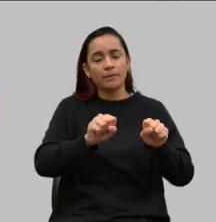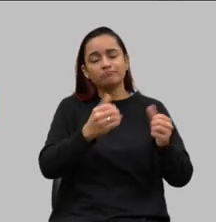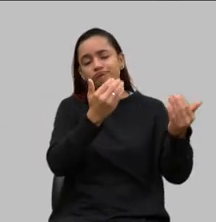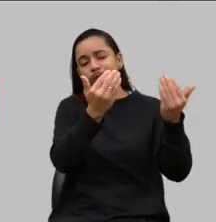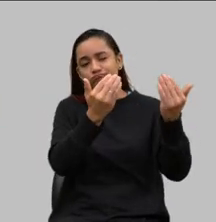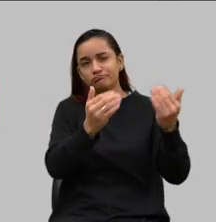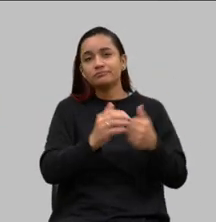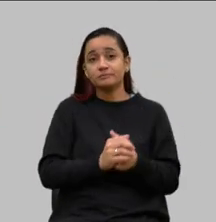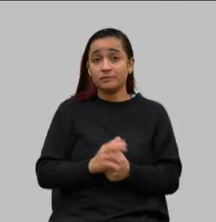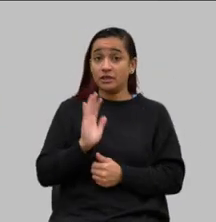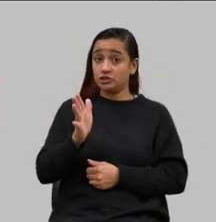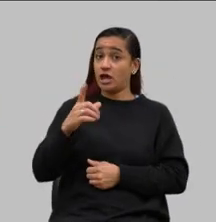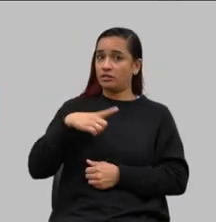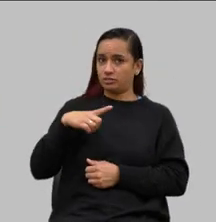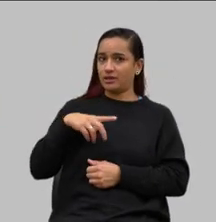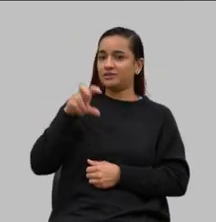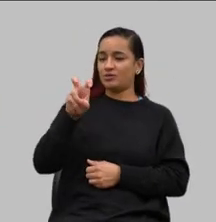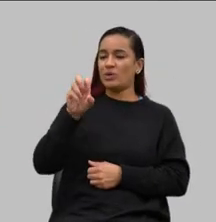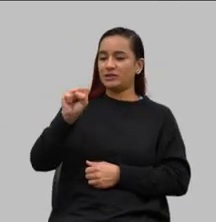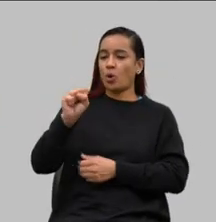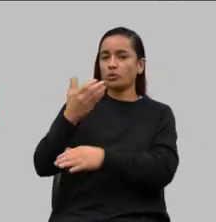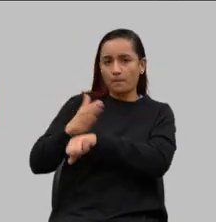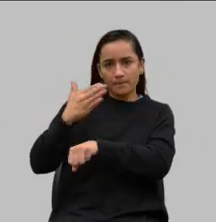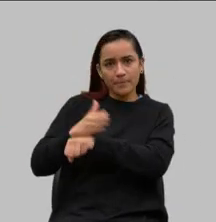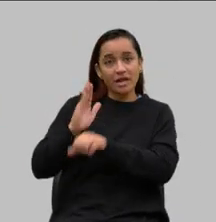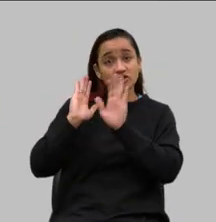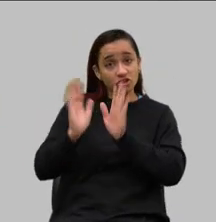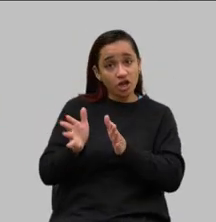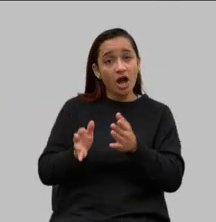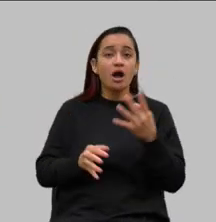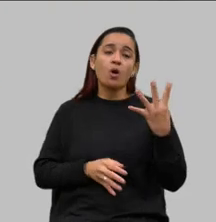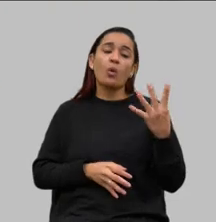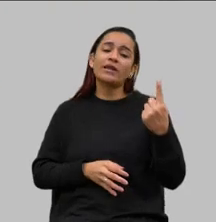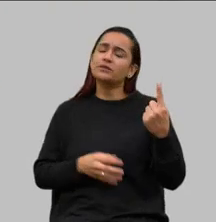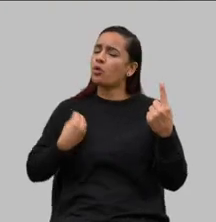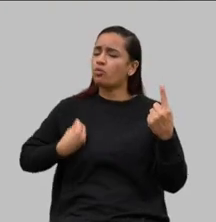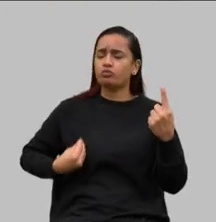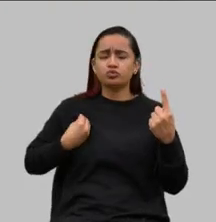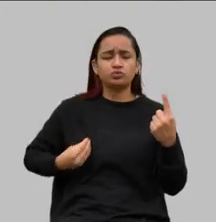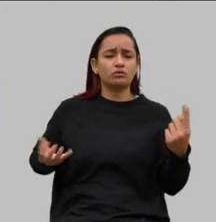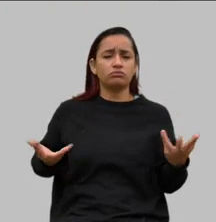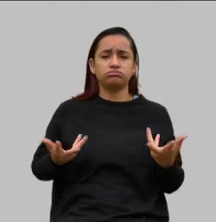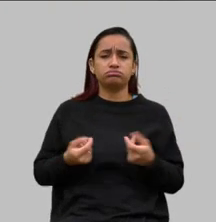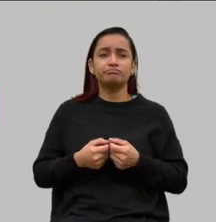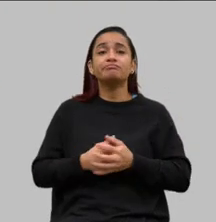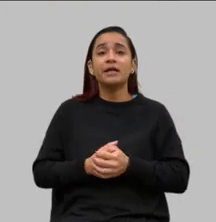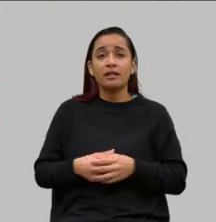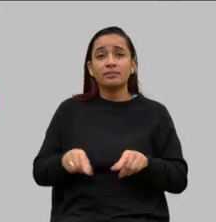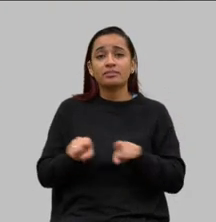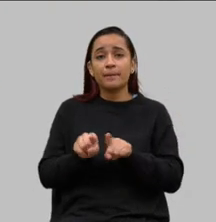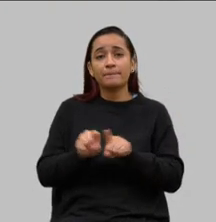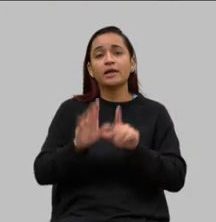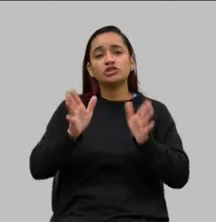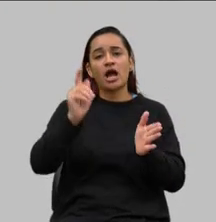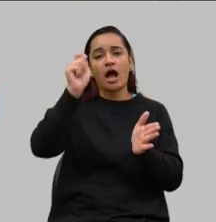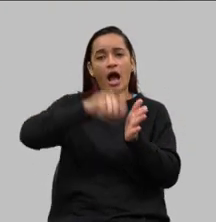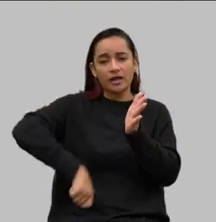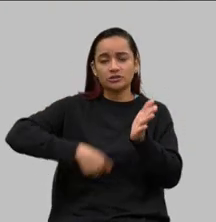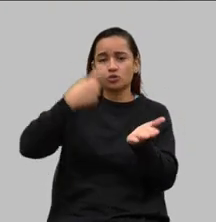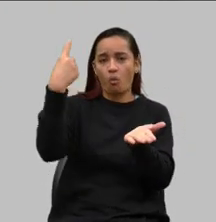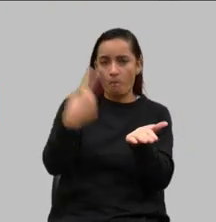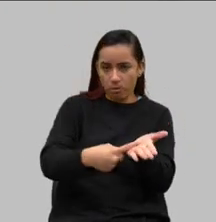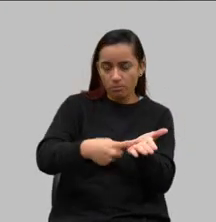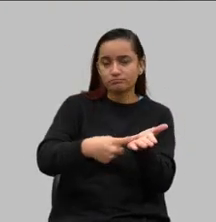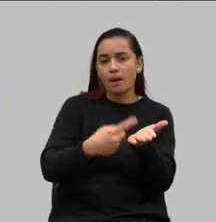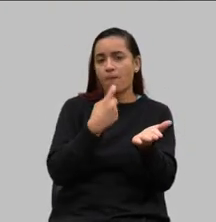58 implantados em 41 em pleno funcionamento e assinamos também um termo aditivo recentemente